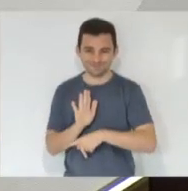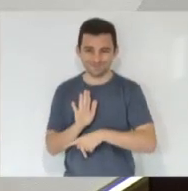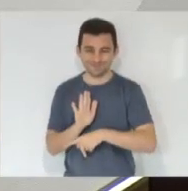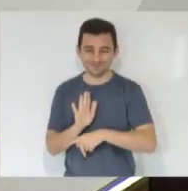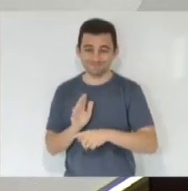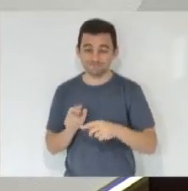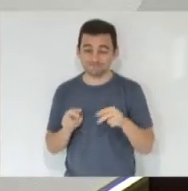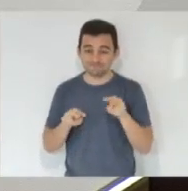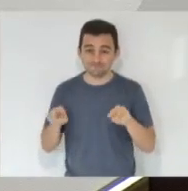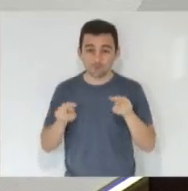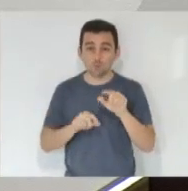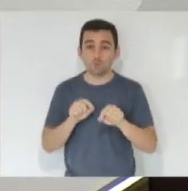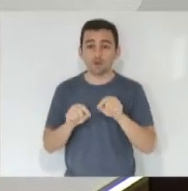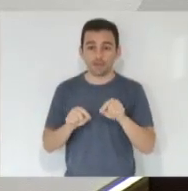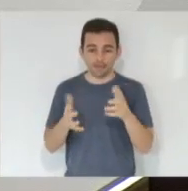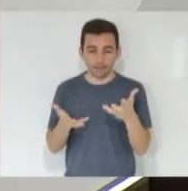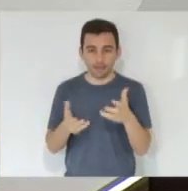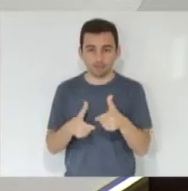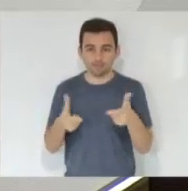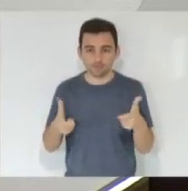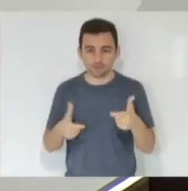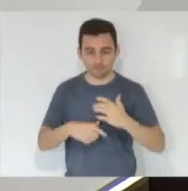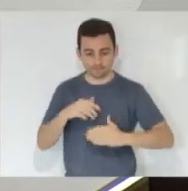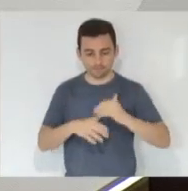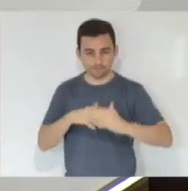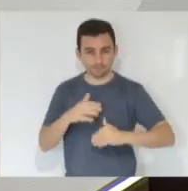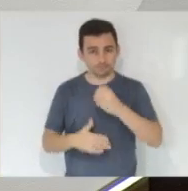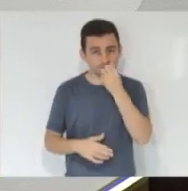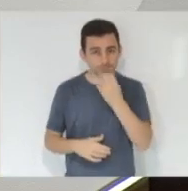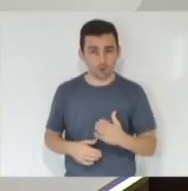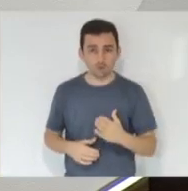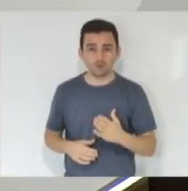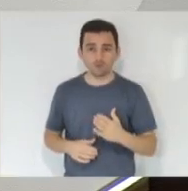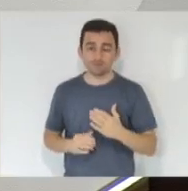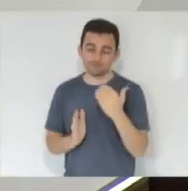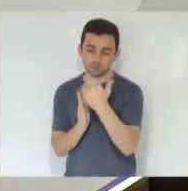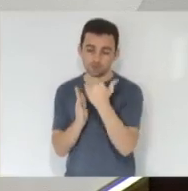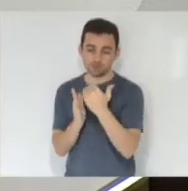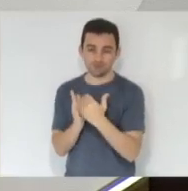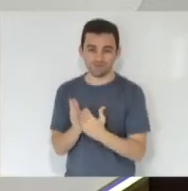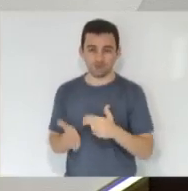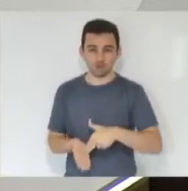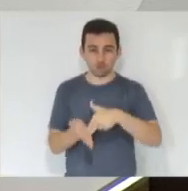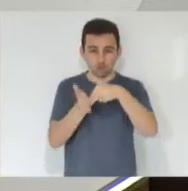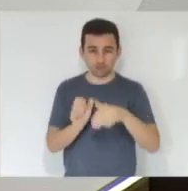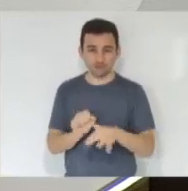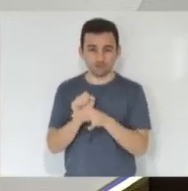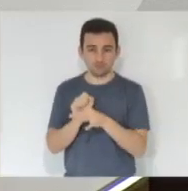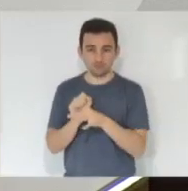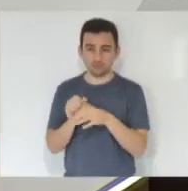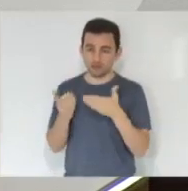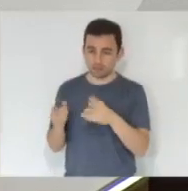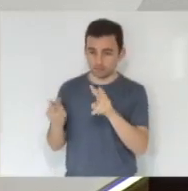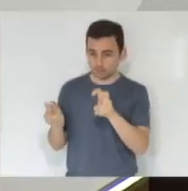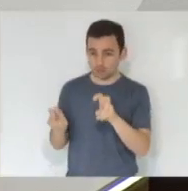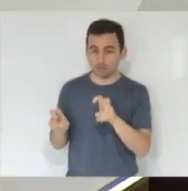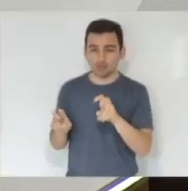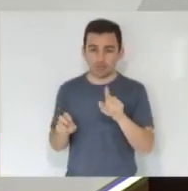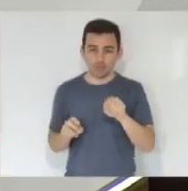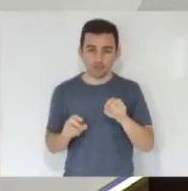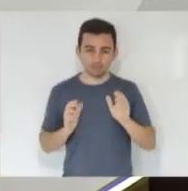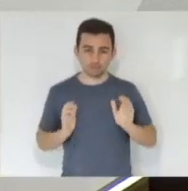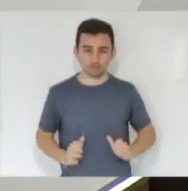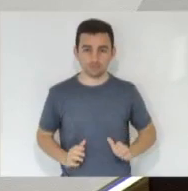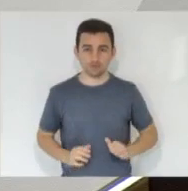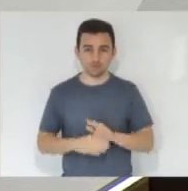mais ampliar bons hábitos que tornam o programa Nota Segura um agente de cidadania e